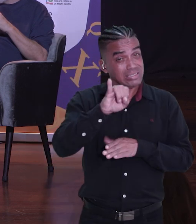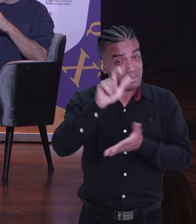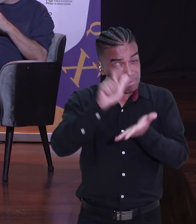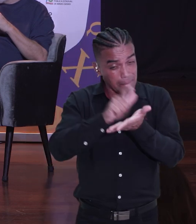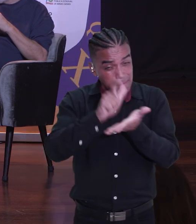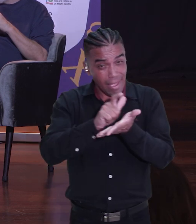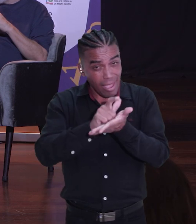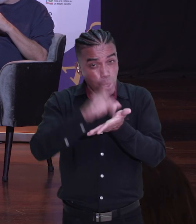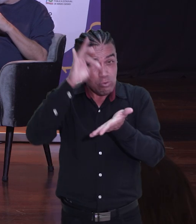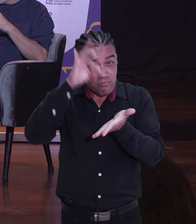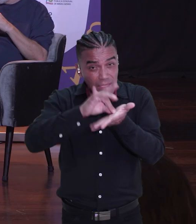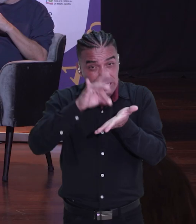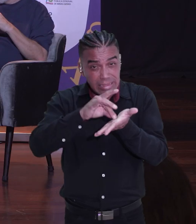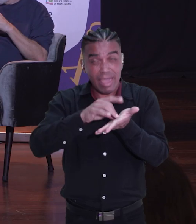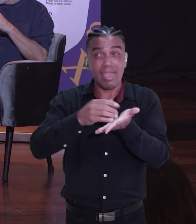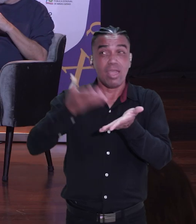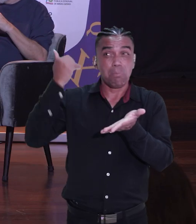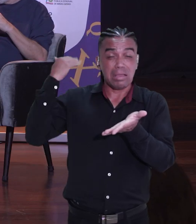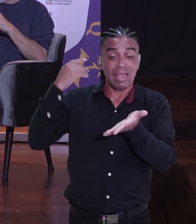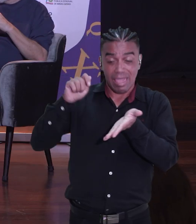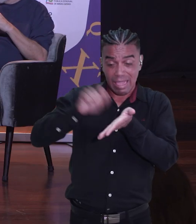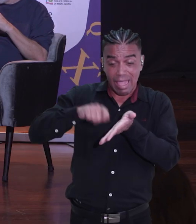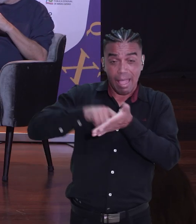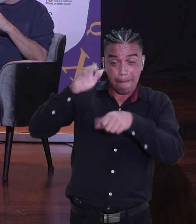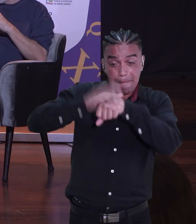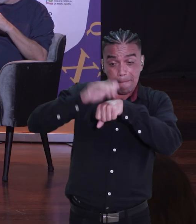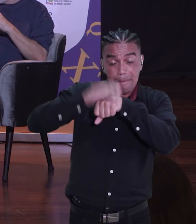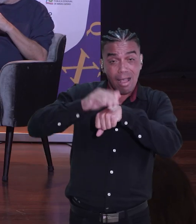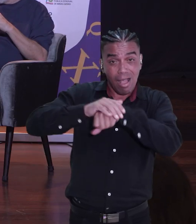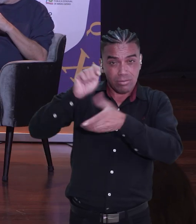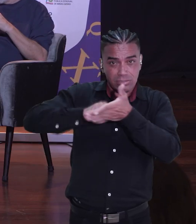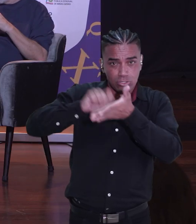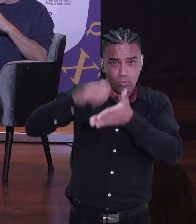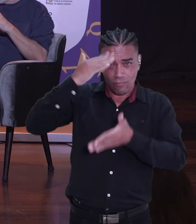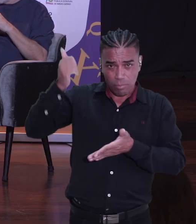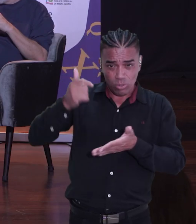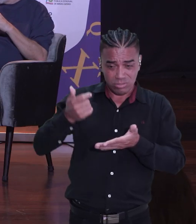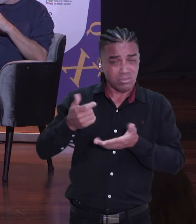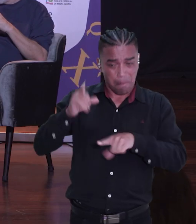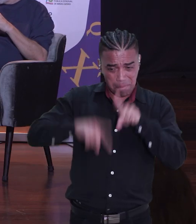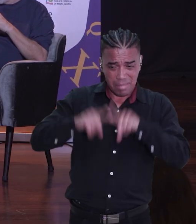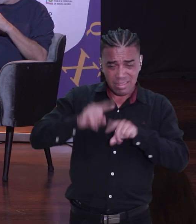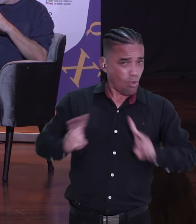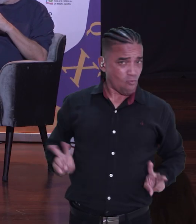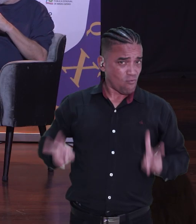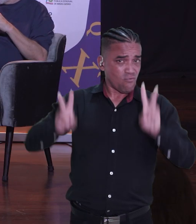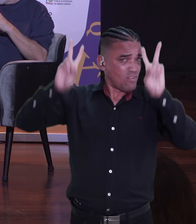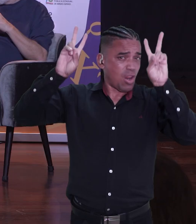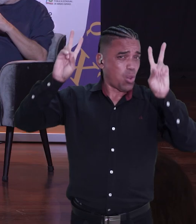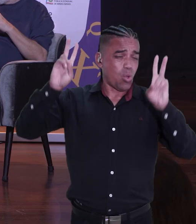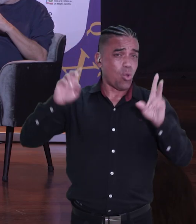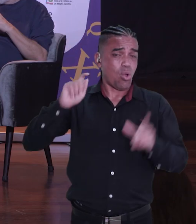você tem originais autografados, né? Autógrafos, né? Escrito à mão, né? Desde qualquer escritor famoso, esse material tem um valor